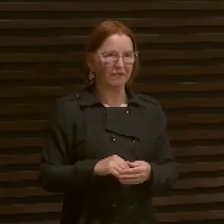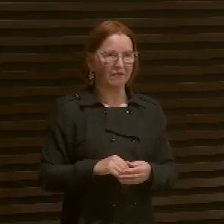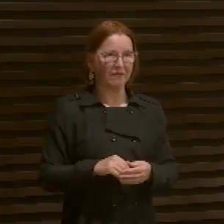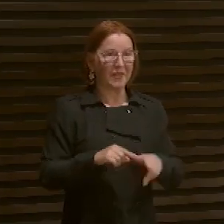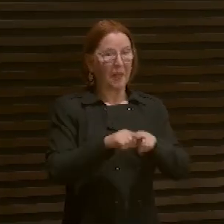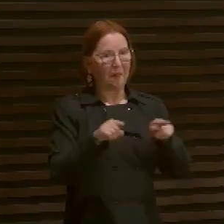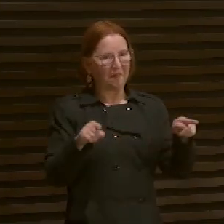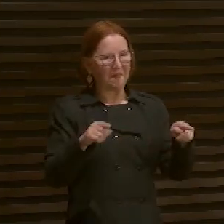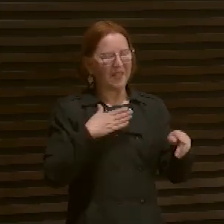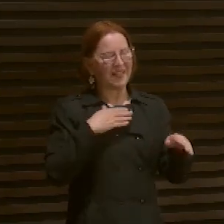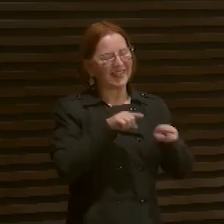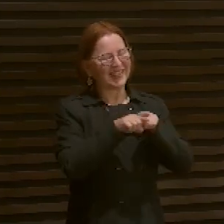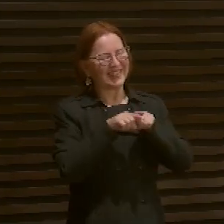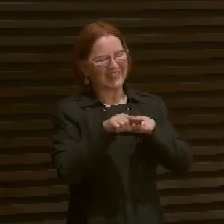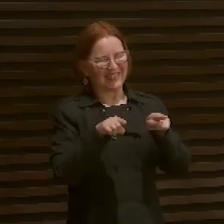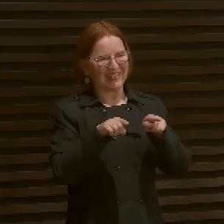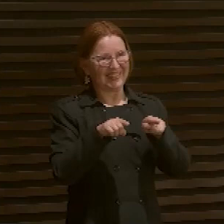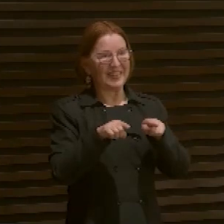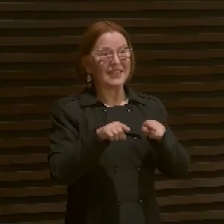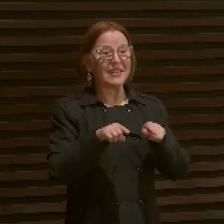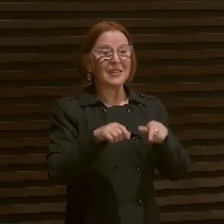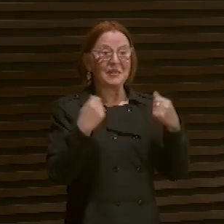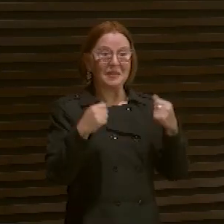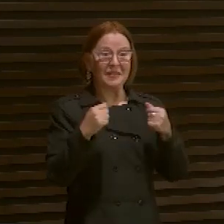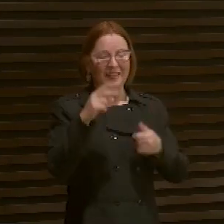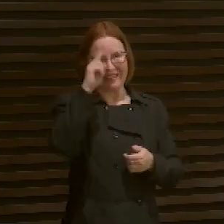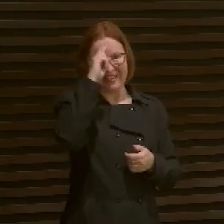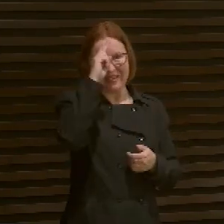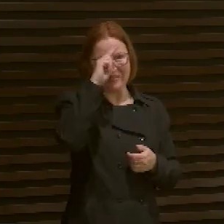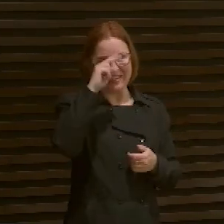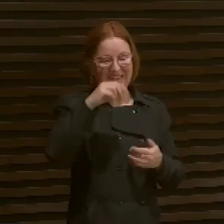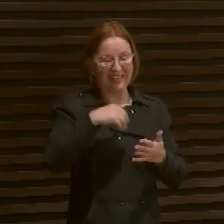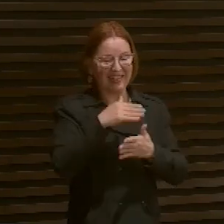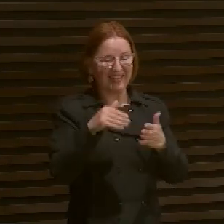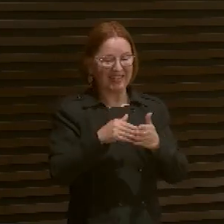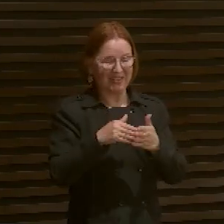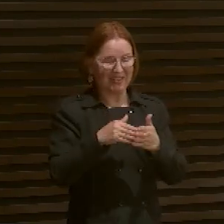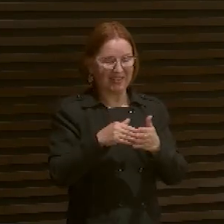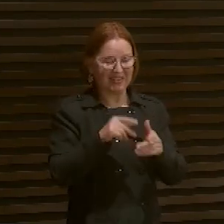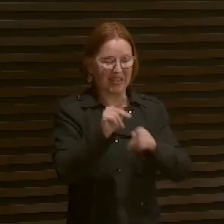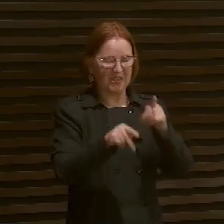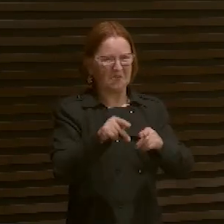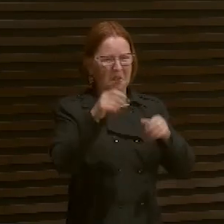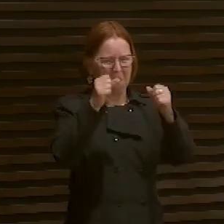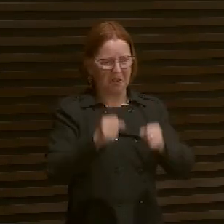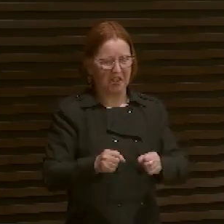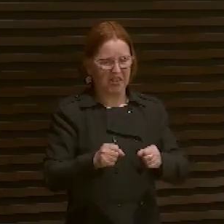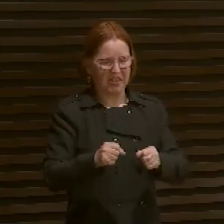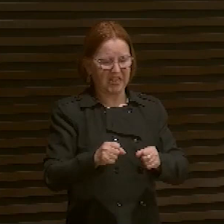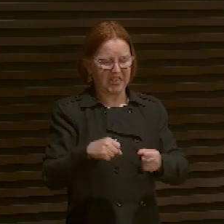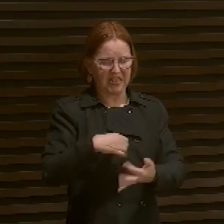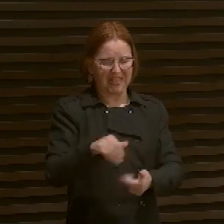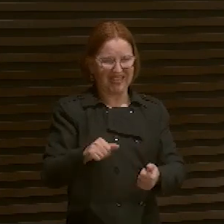Mas, meus irmãos, uma coisa que nós precisamos lembrar: todos os poderosos da terra estão debaixo